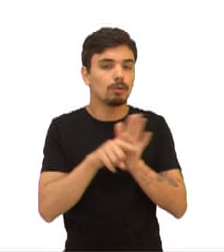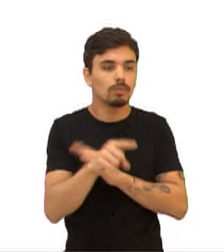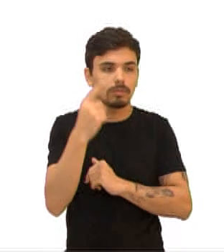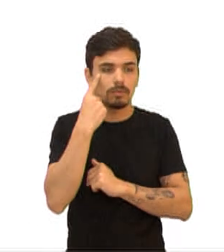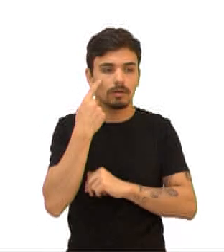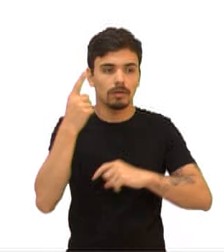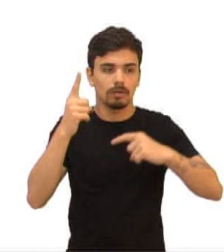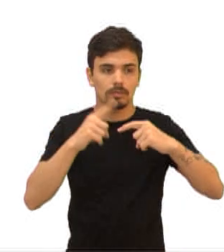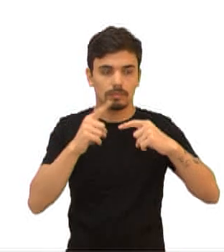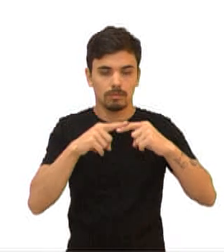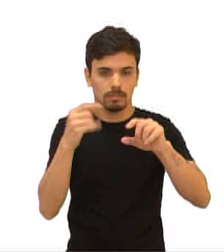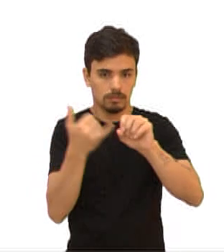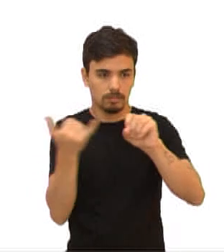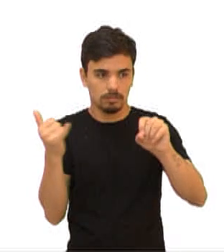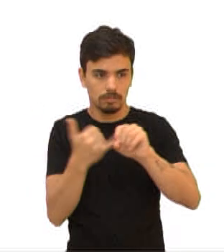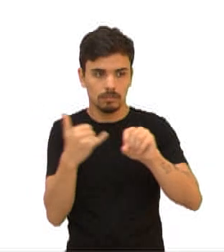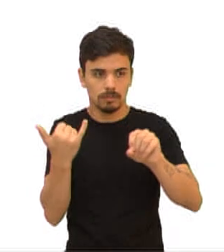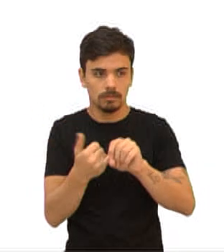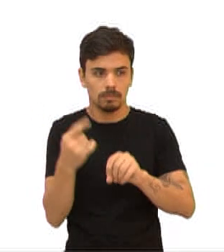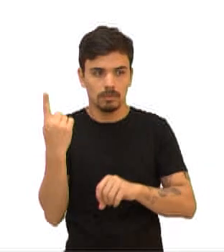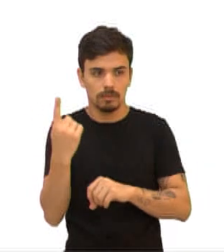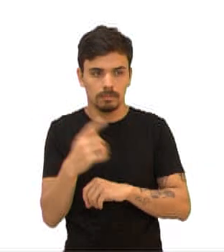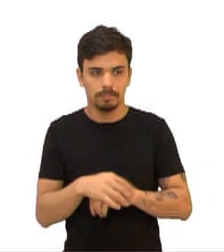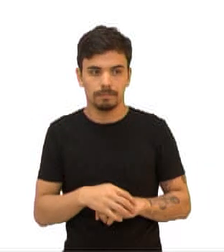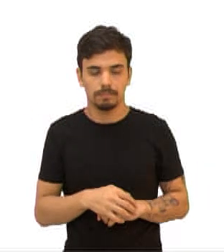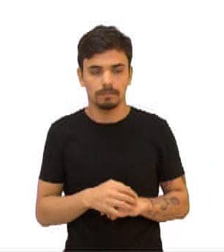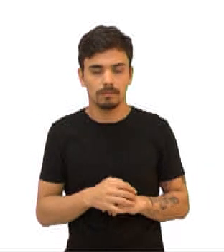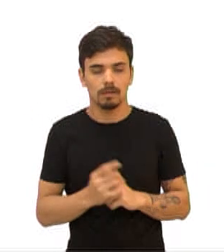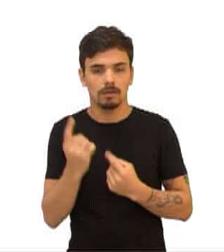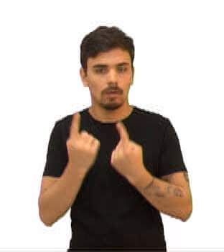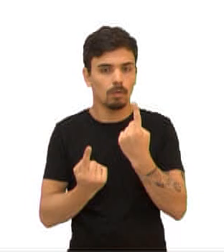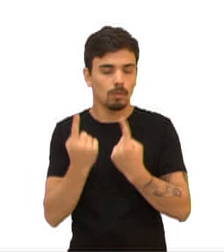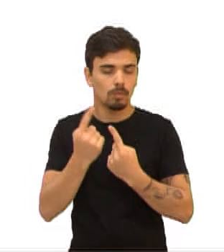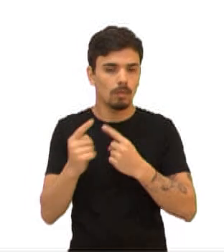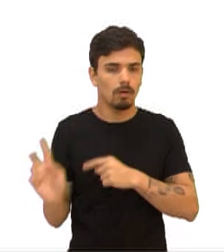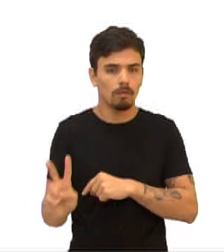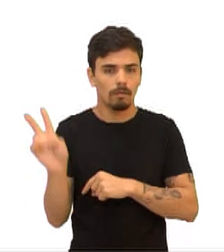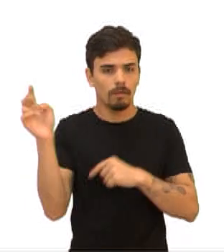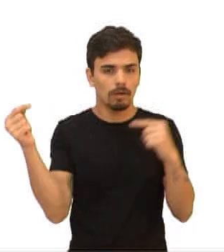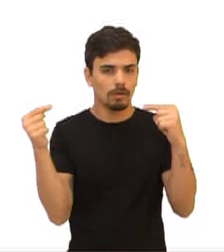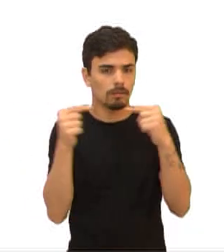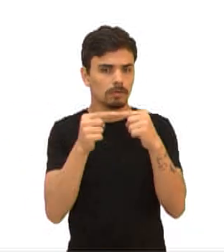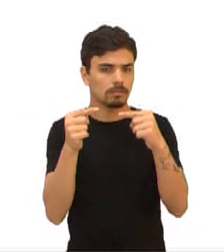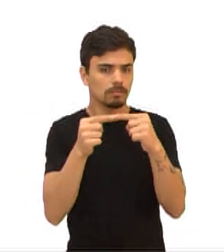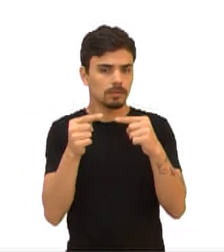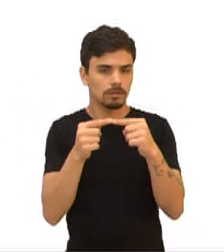de 670 microfarads, qual deve ser o valor aproximado do resistor